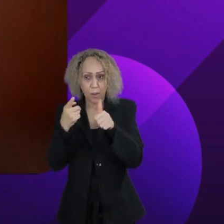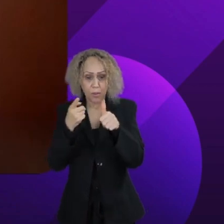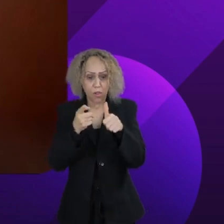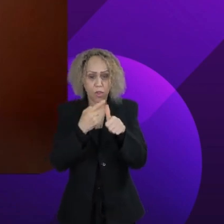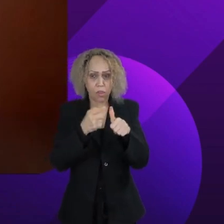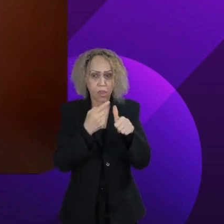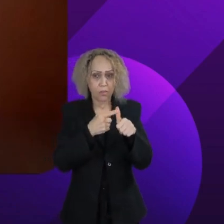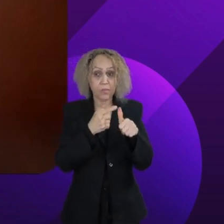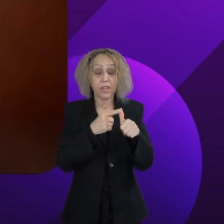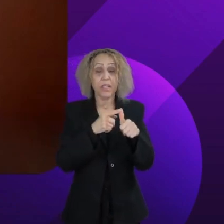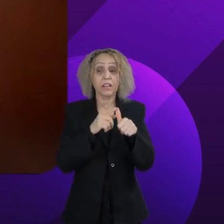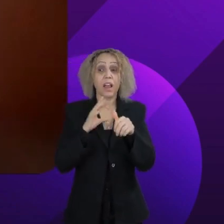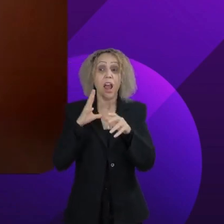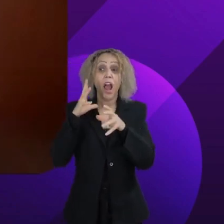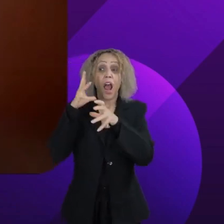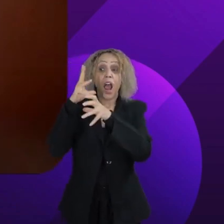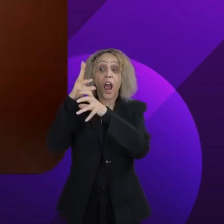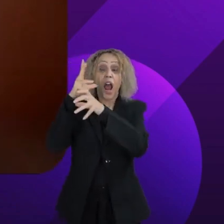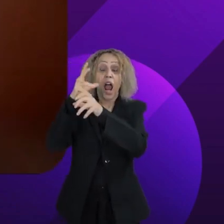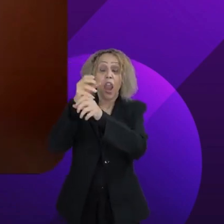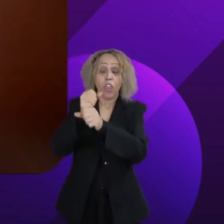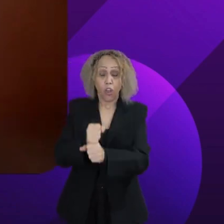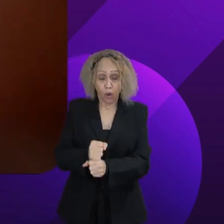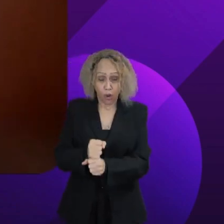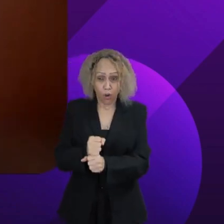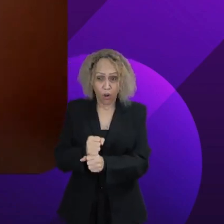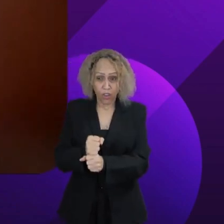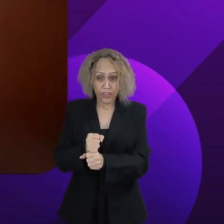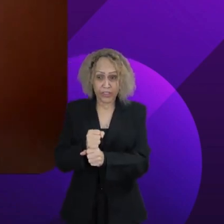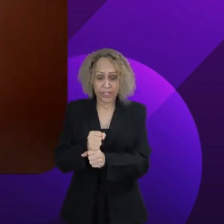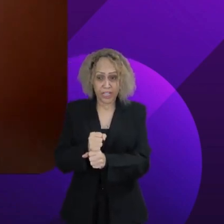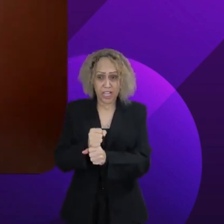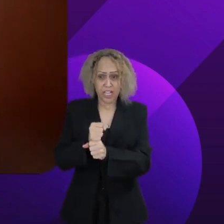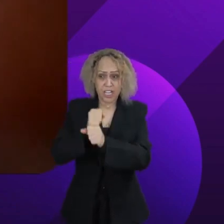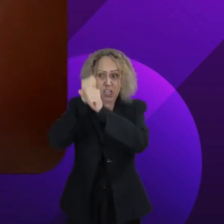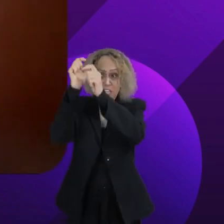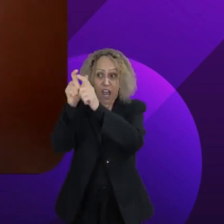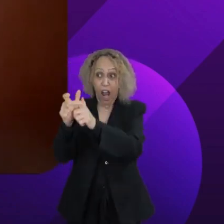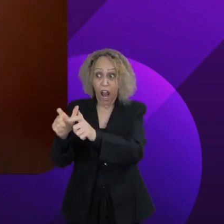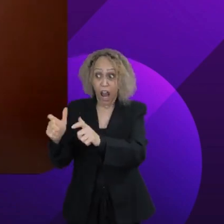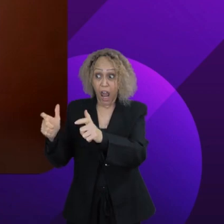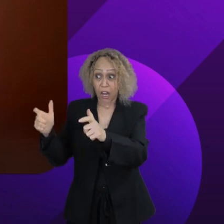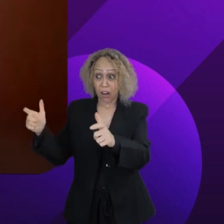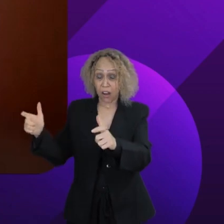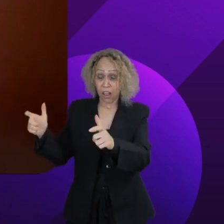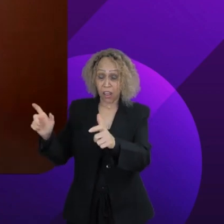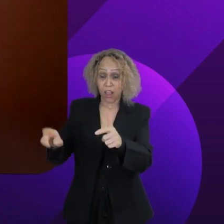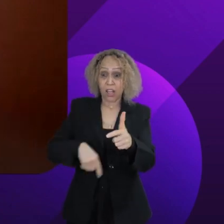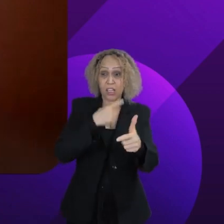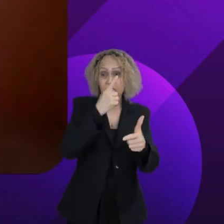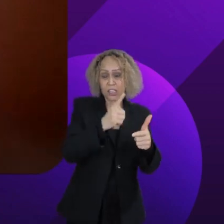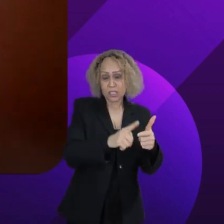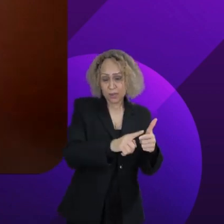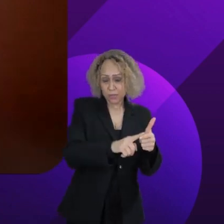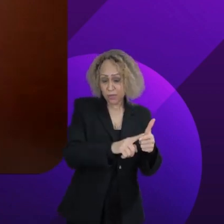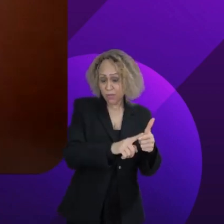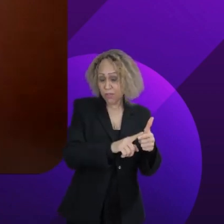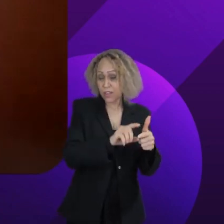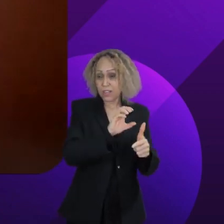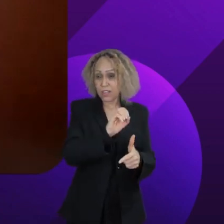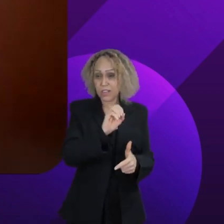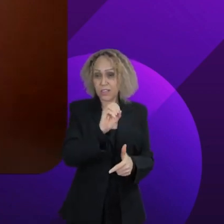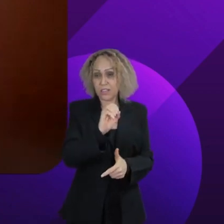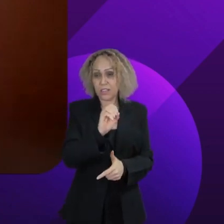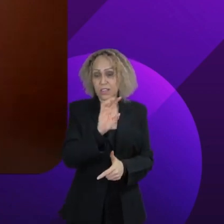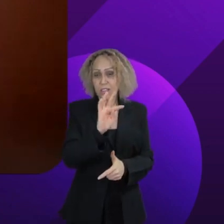ampla concorrência, depois a nota da cota, porque a cota em muitos cursos estava se tornando o teto, o máximo